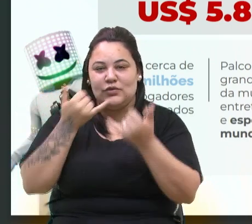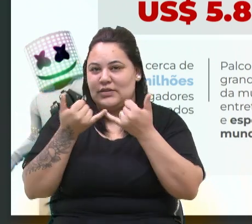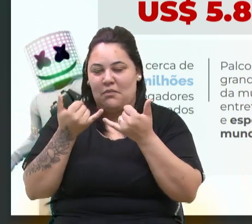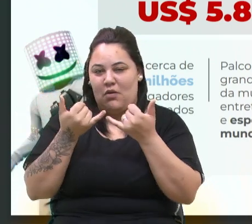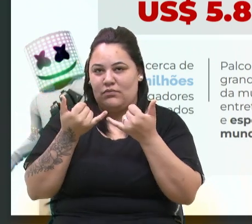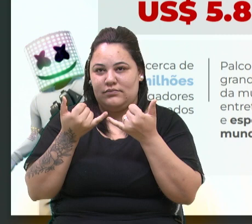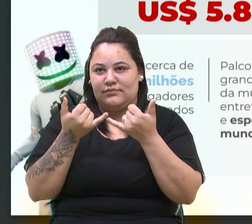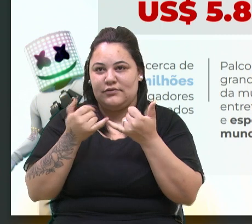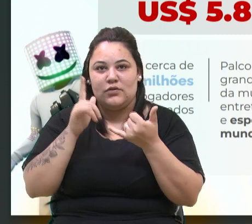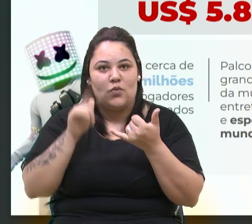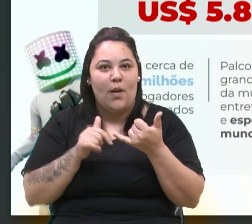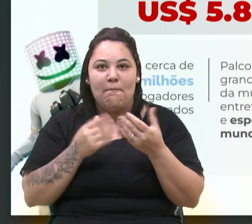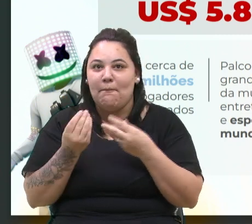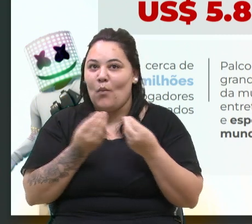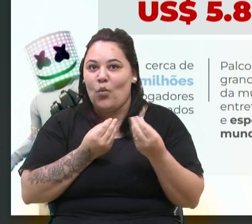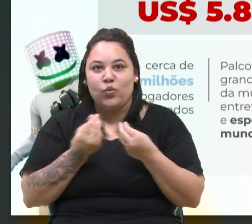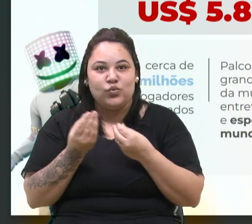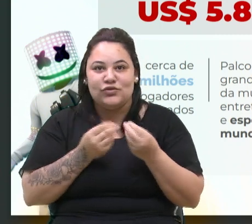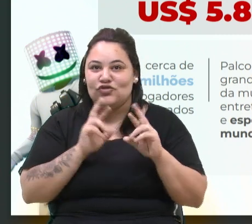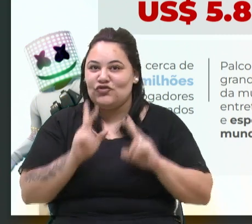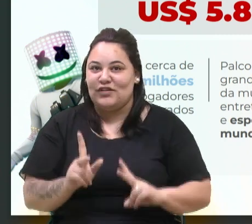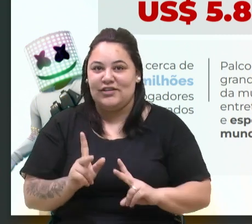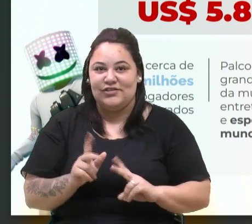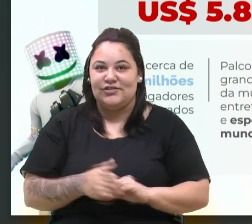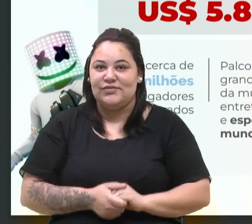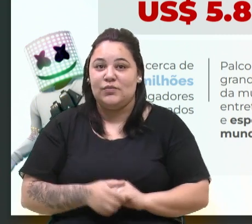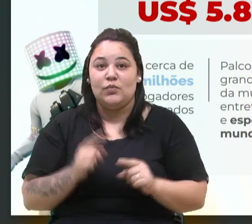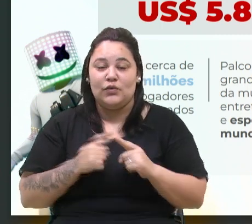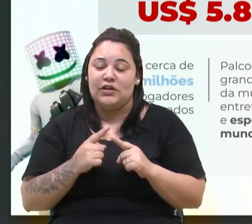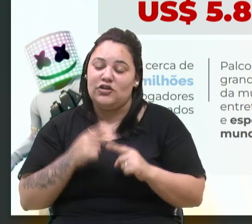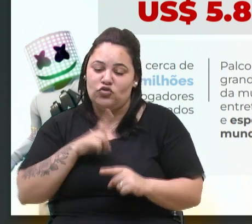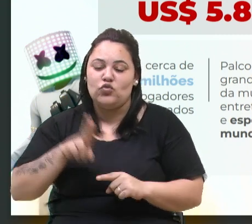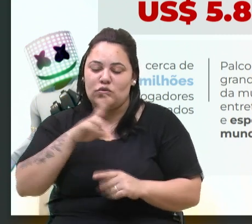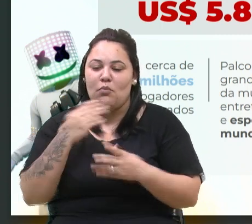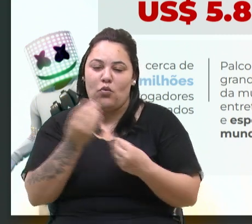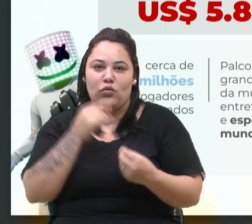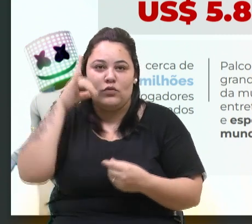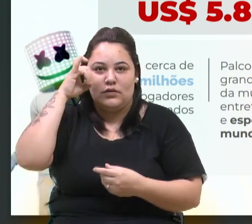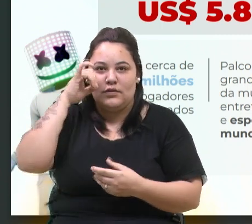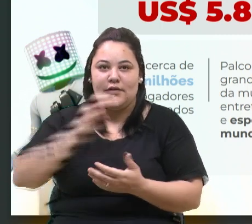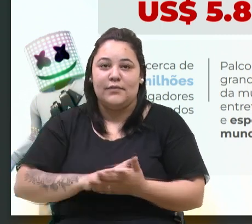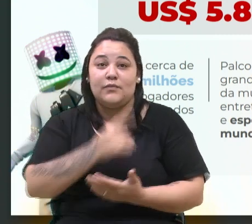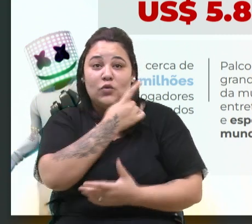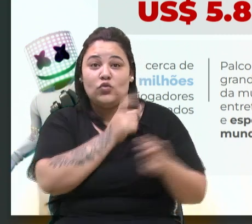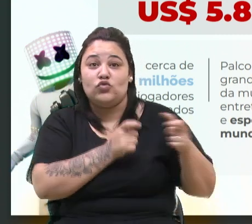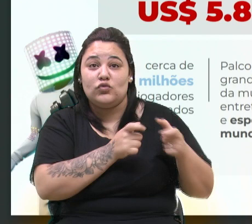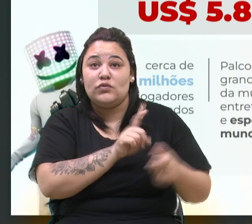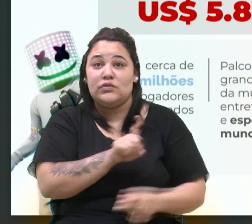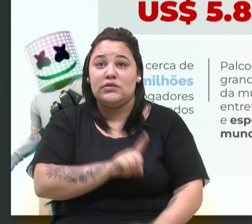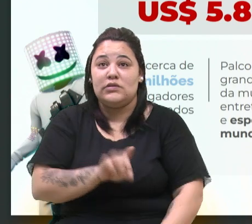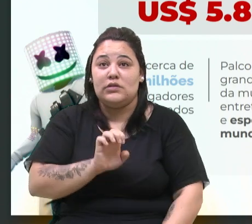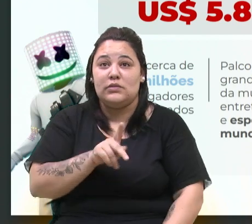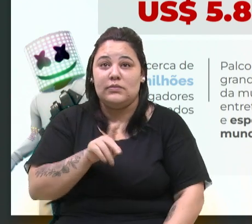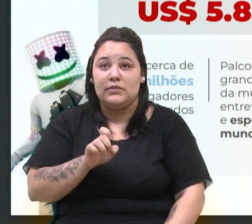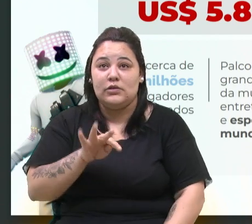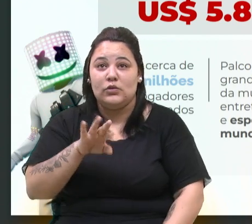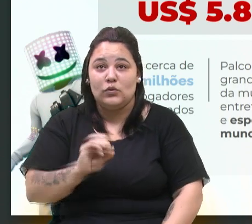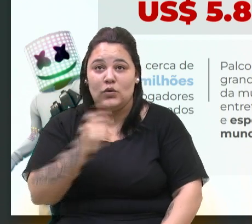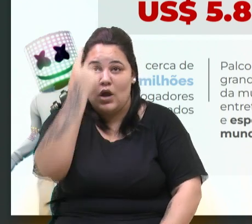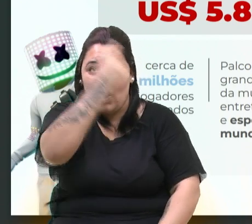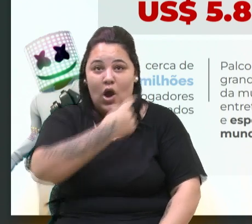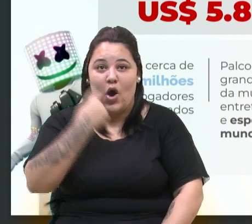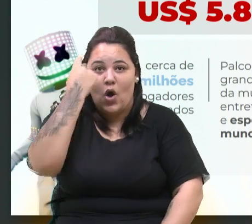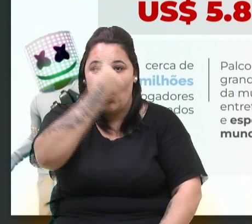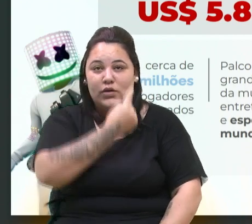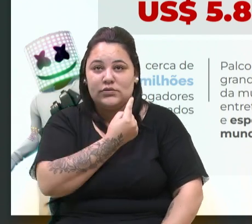forma astronômica, que é uma rede que nós temos mais contato. O Zepeto, por exemplo, né? As horas totais de engajamento do Zepeto